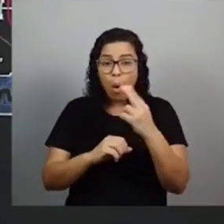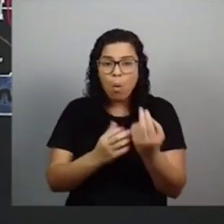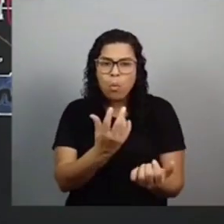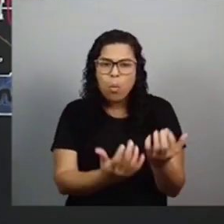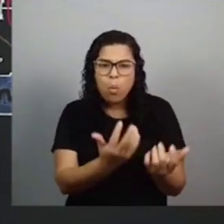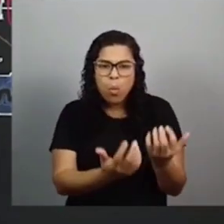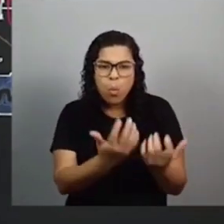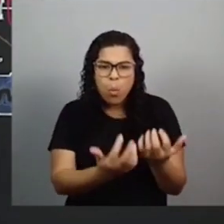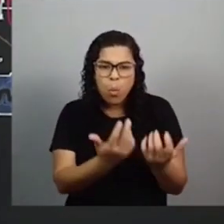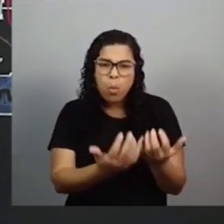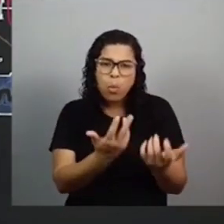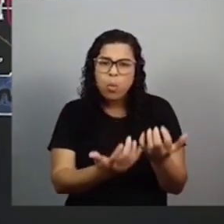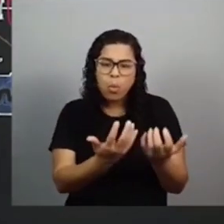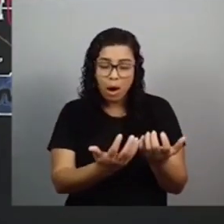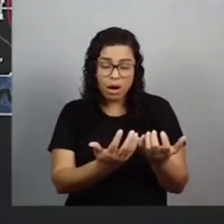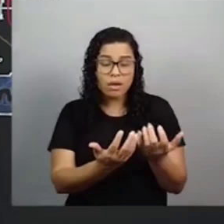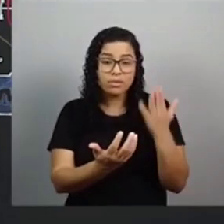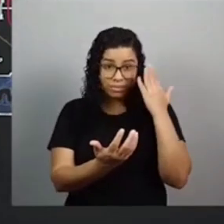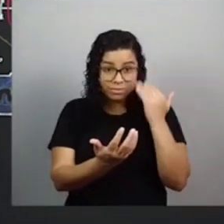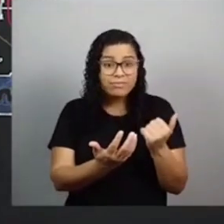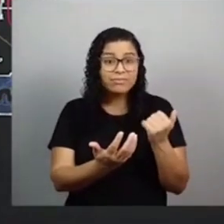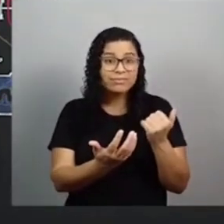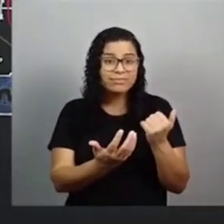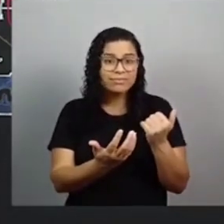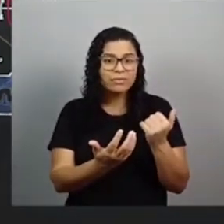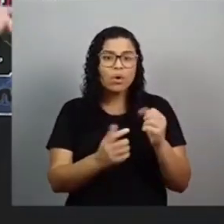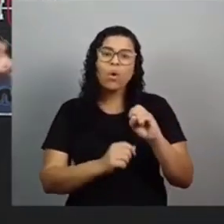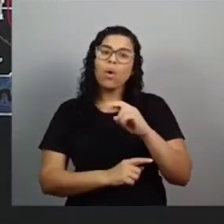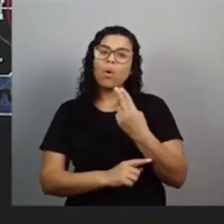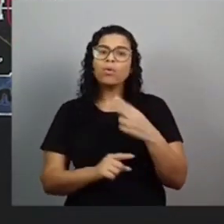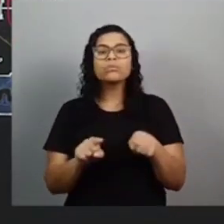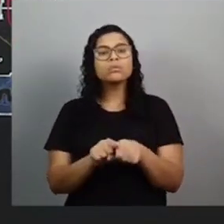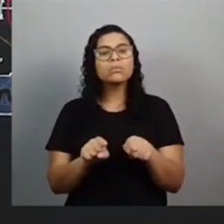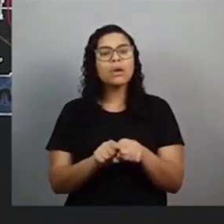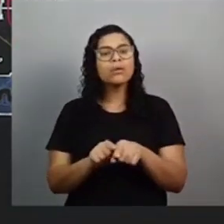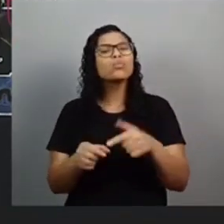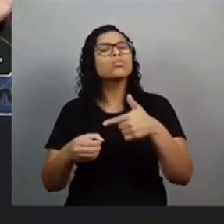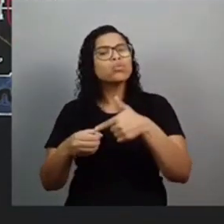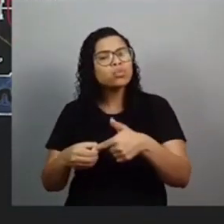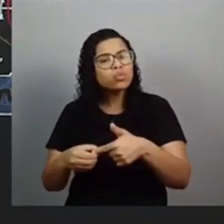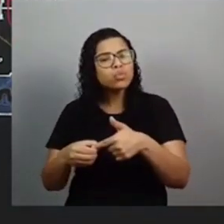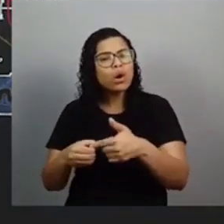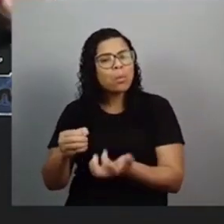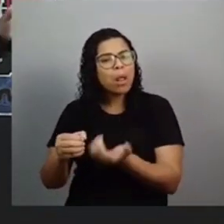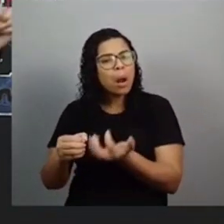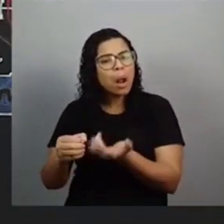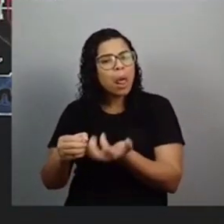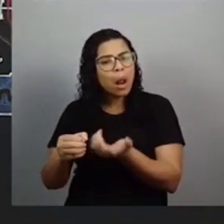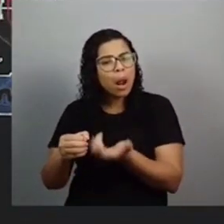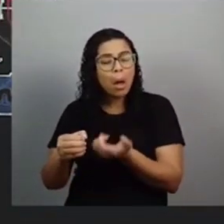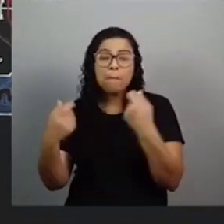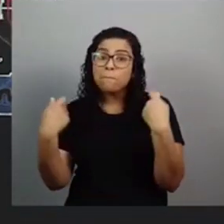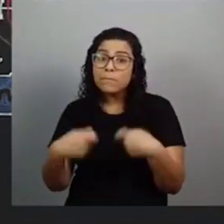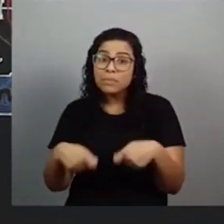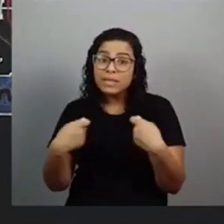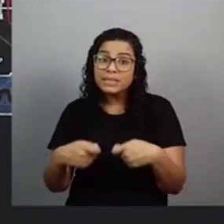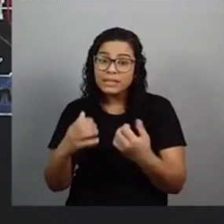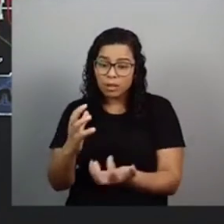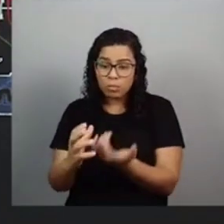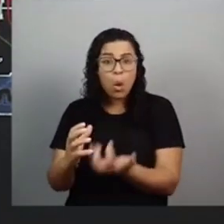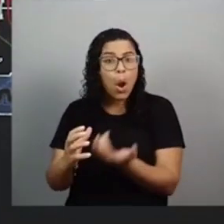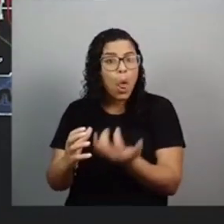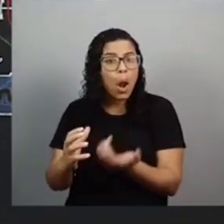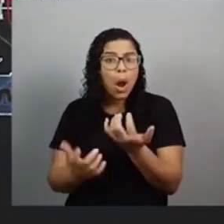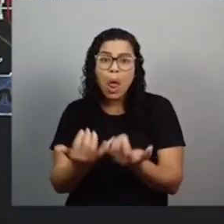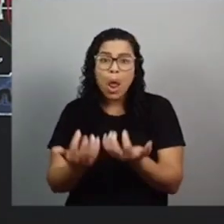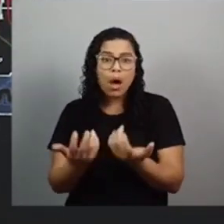sabe assim, queimando coisas, ou até combustível. Eu tenho que ter uma combustão, eu tenho que ter uma fonte